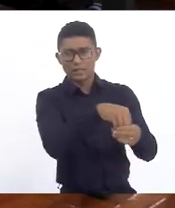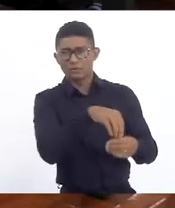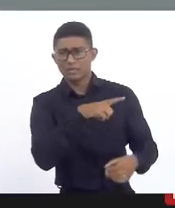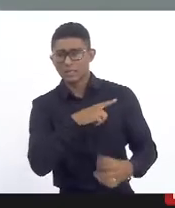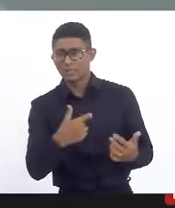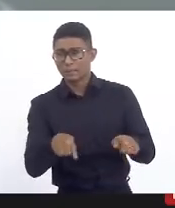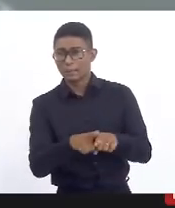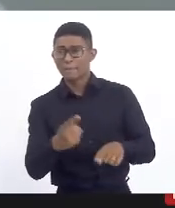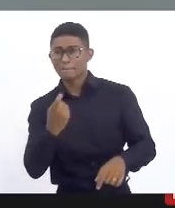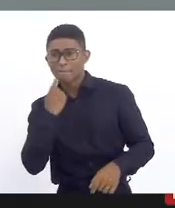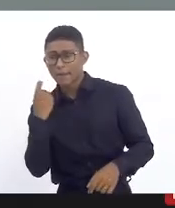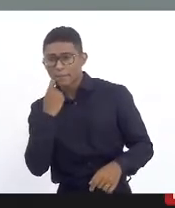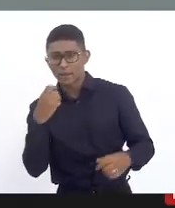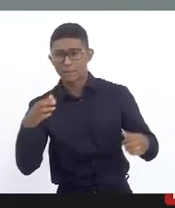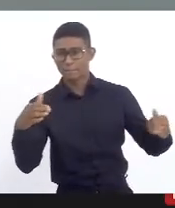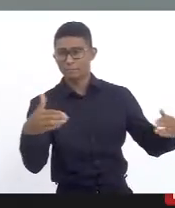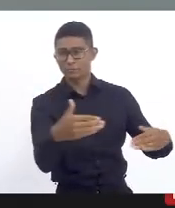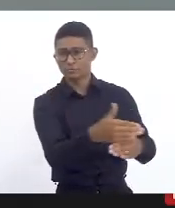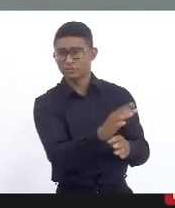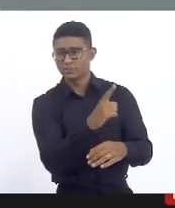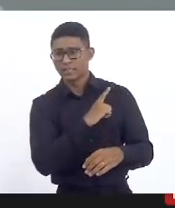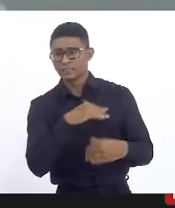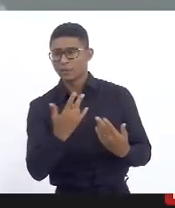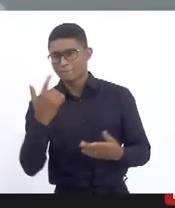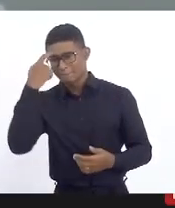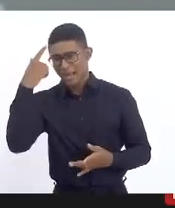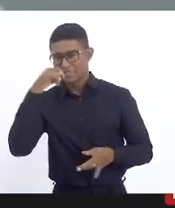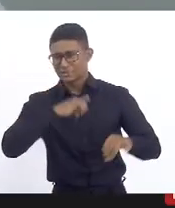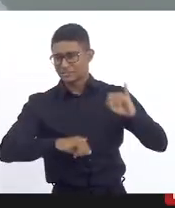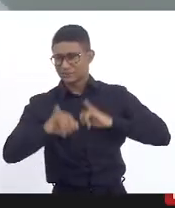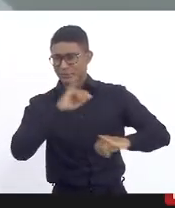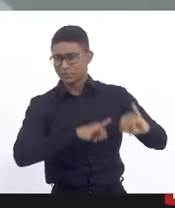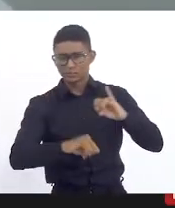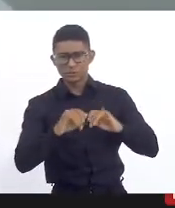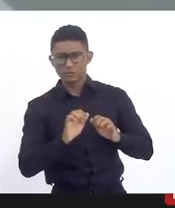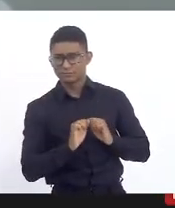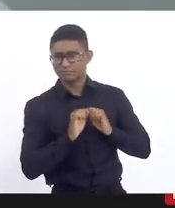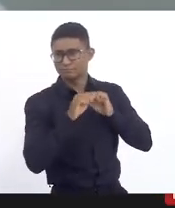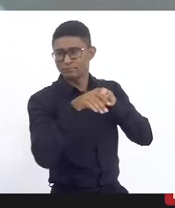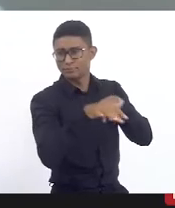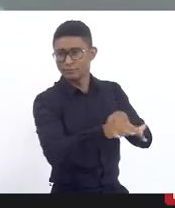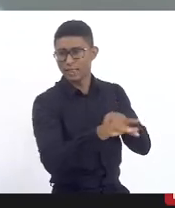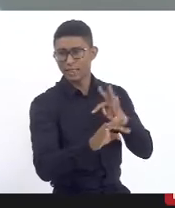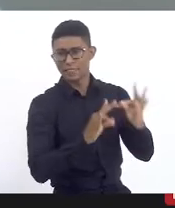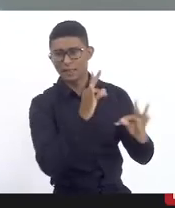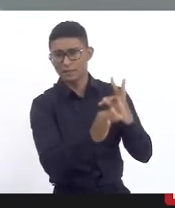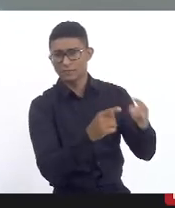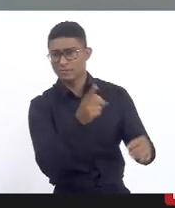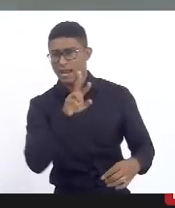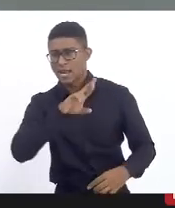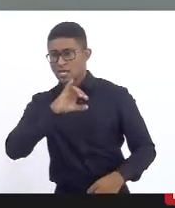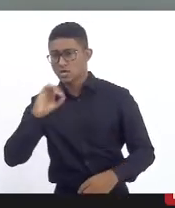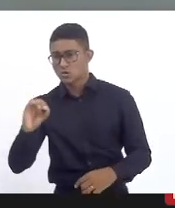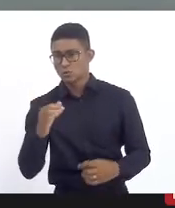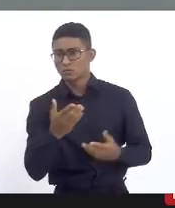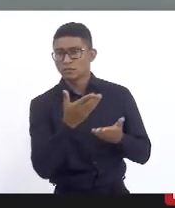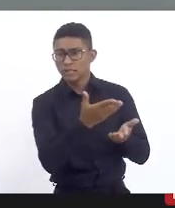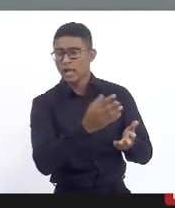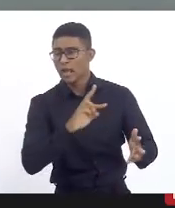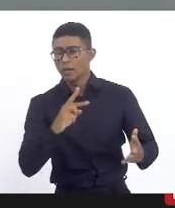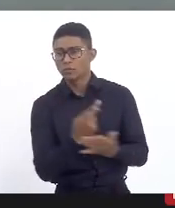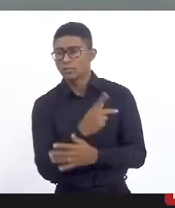peixes. Quando você joga sulfato de alumínio para tratar o rio, e você gera automaticamente uma redução brusca de